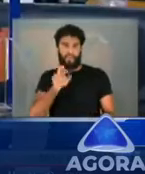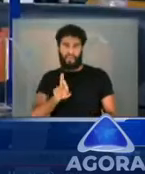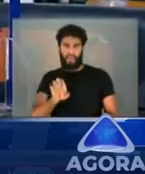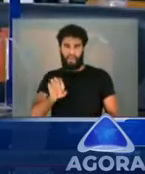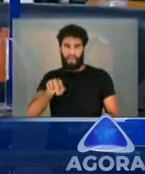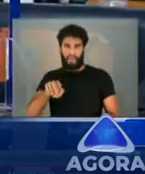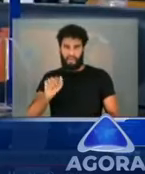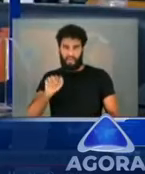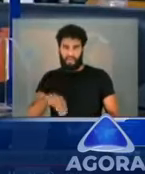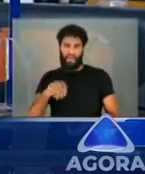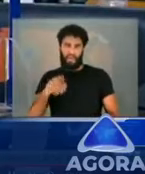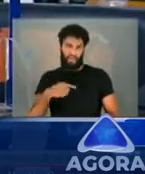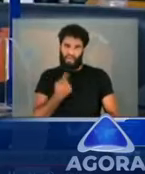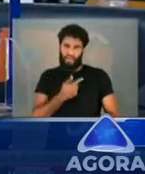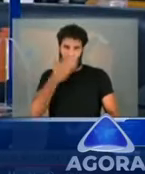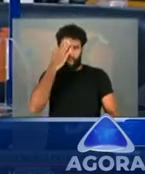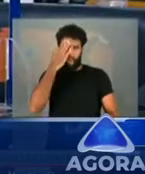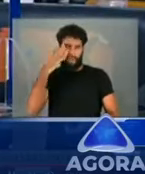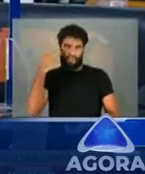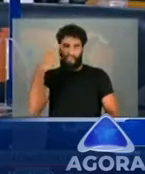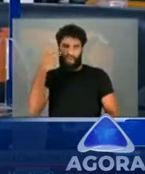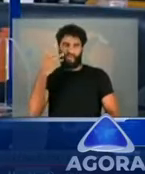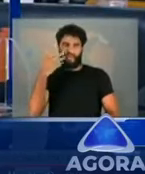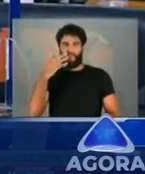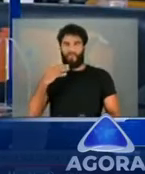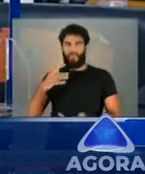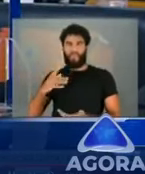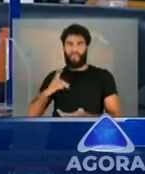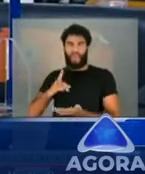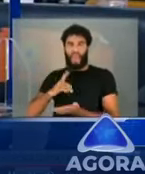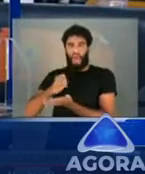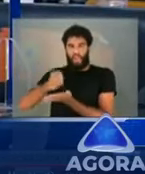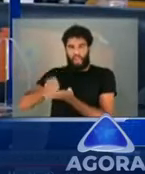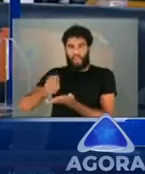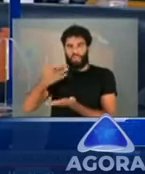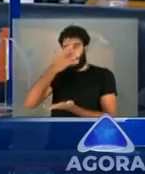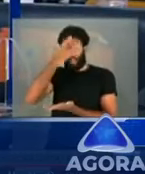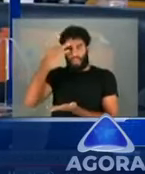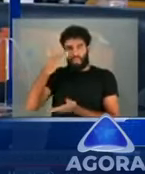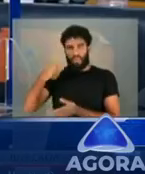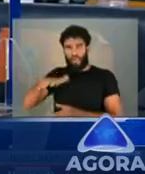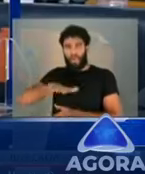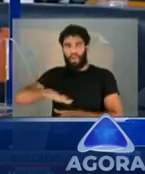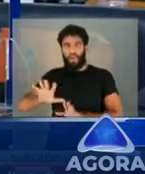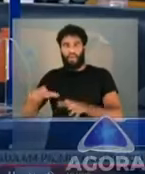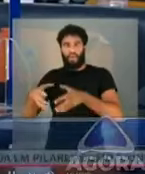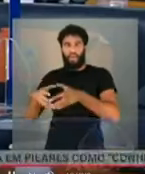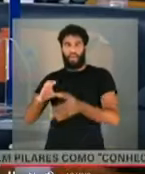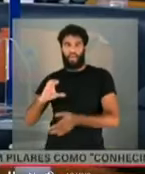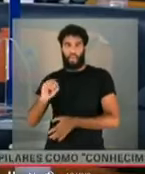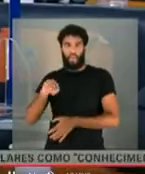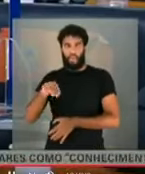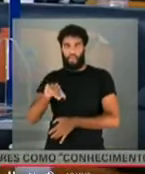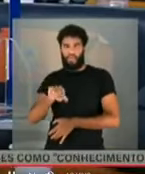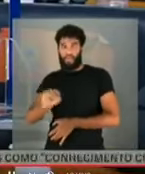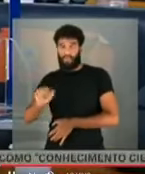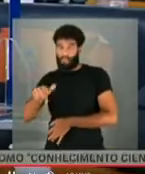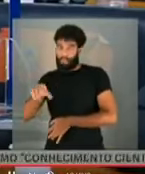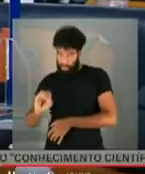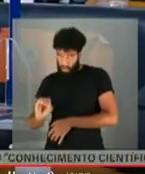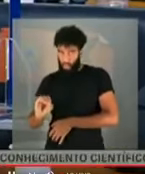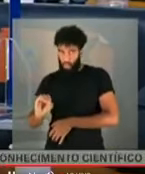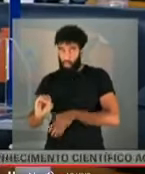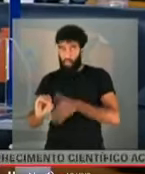somos políticos, que a contratação de alguém em cargo de comissão, você vê